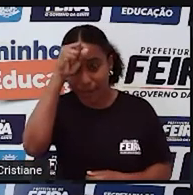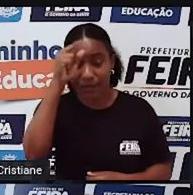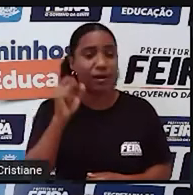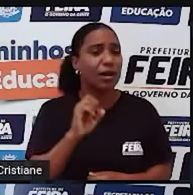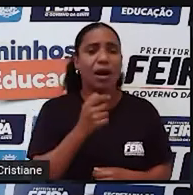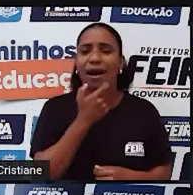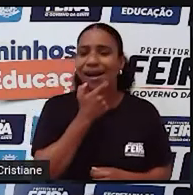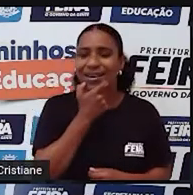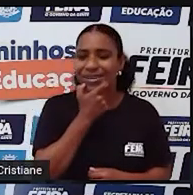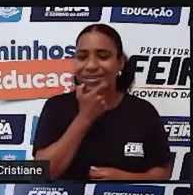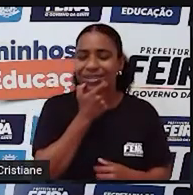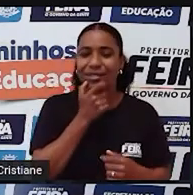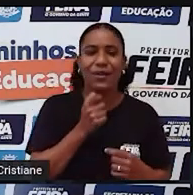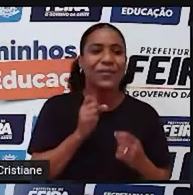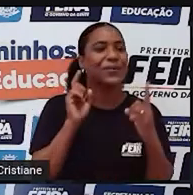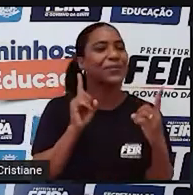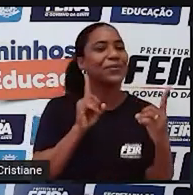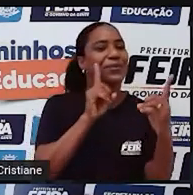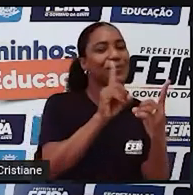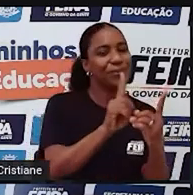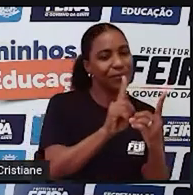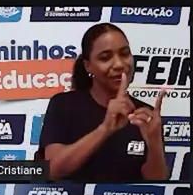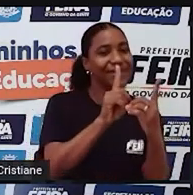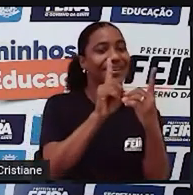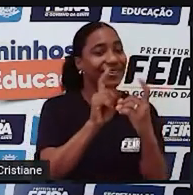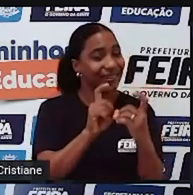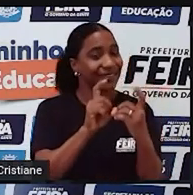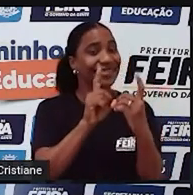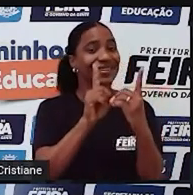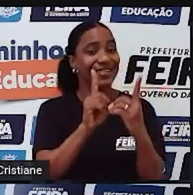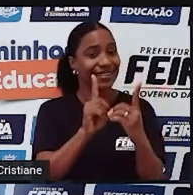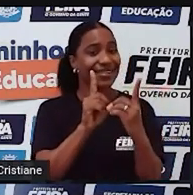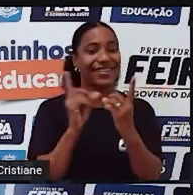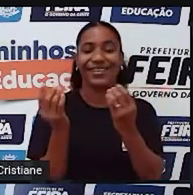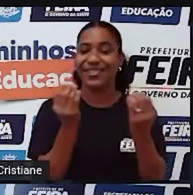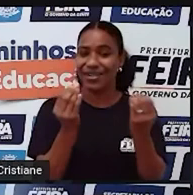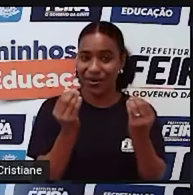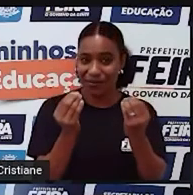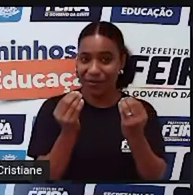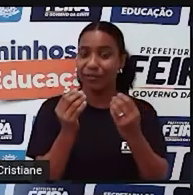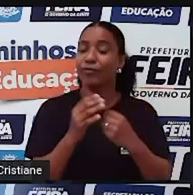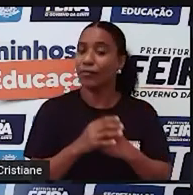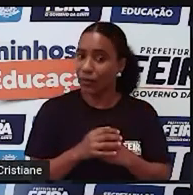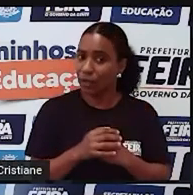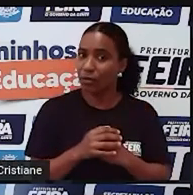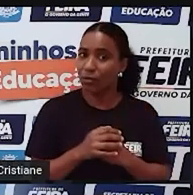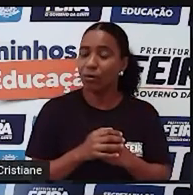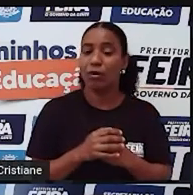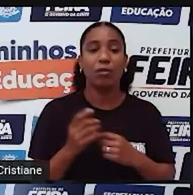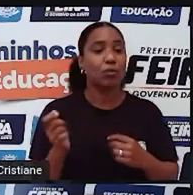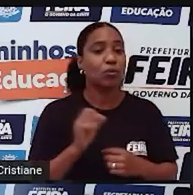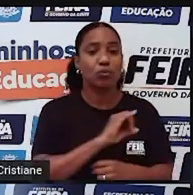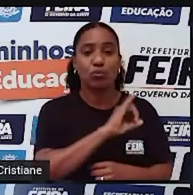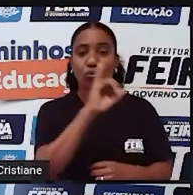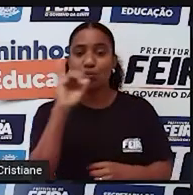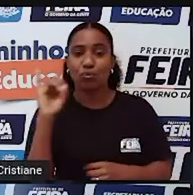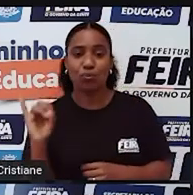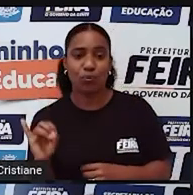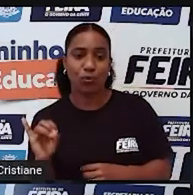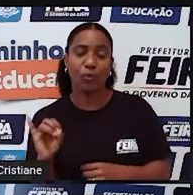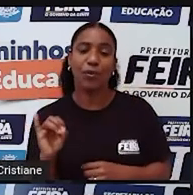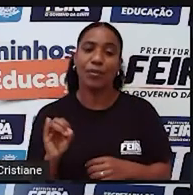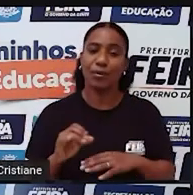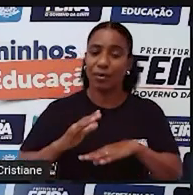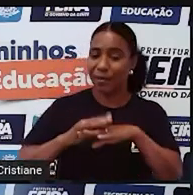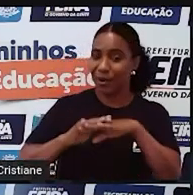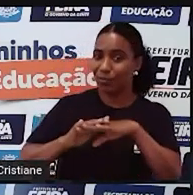inglês? Os greetings, cumprimentos, são importantes para as nossas relações com o outro. Seja através de gestos